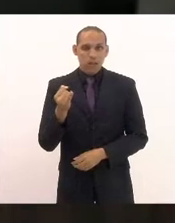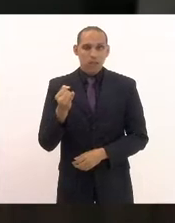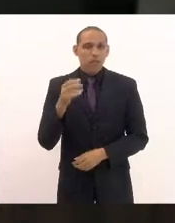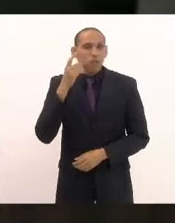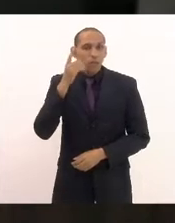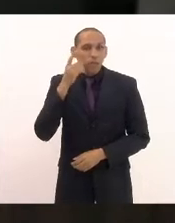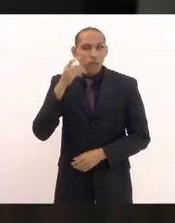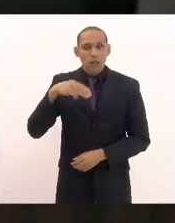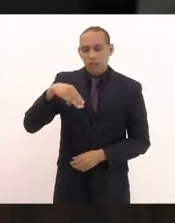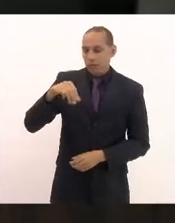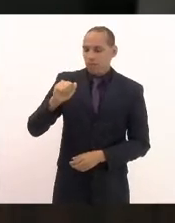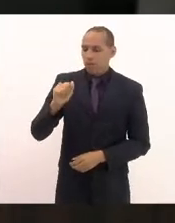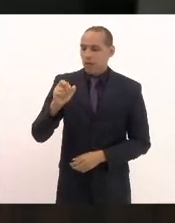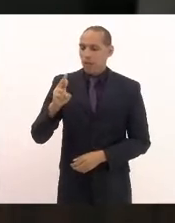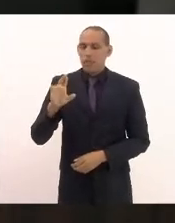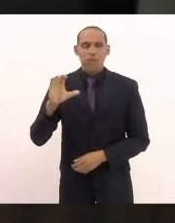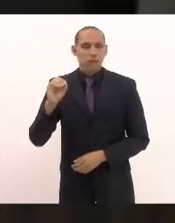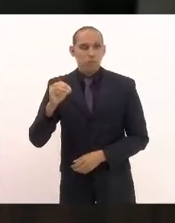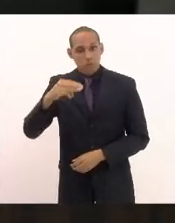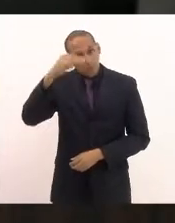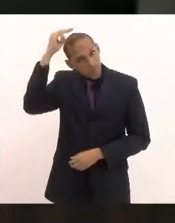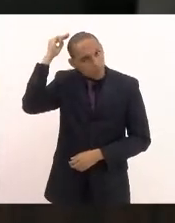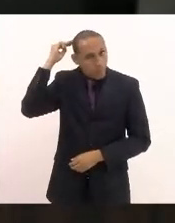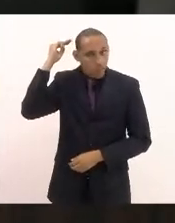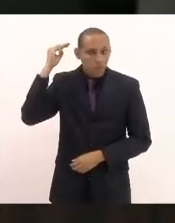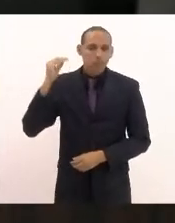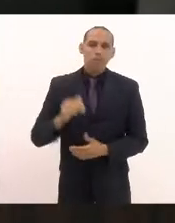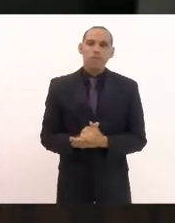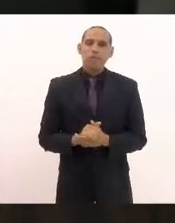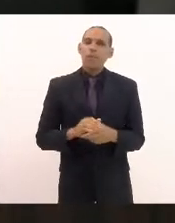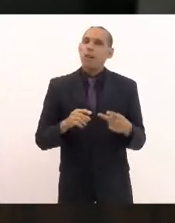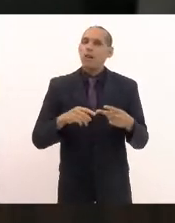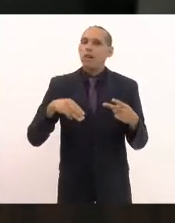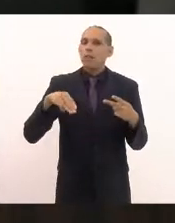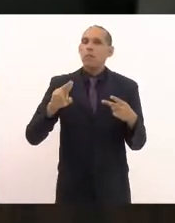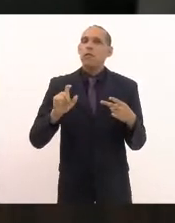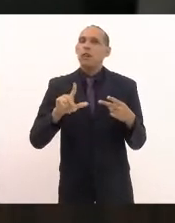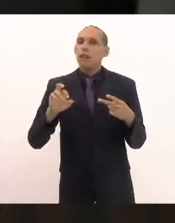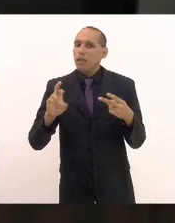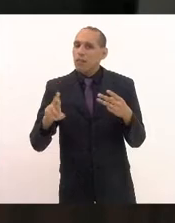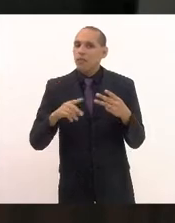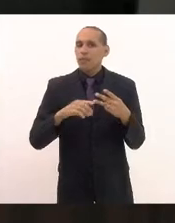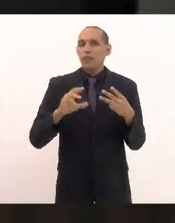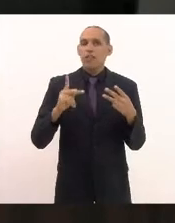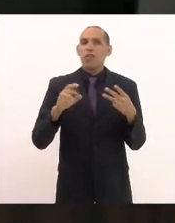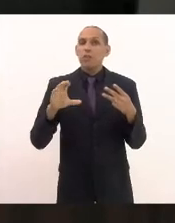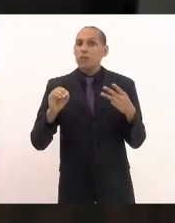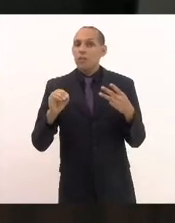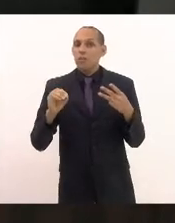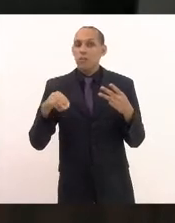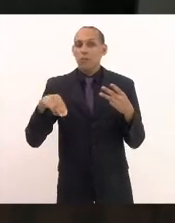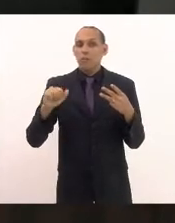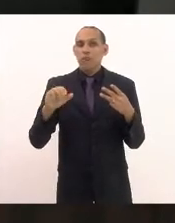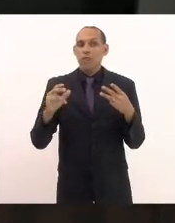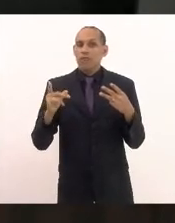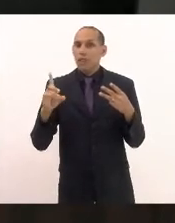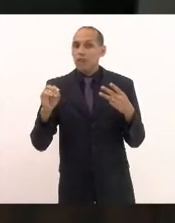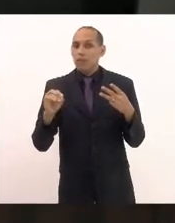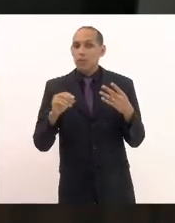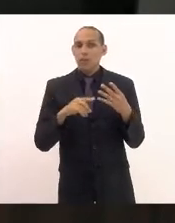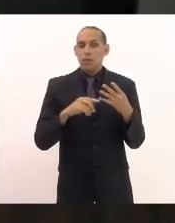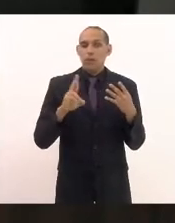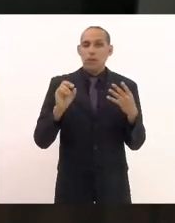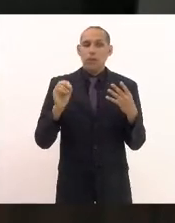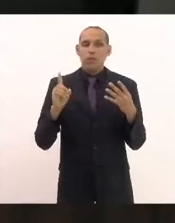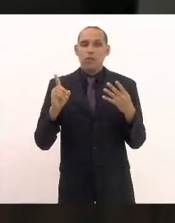Márcio Pacheco, deputado Marcos Miller, deputado Chico Machado, deputado